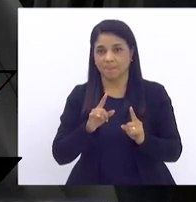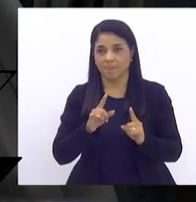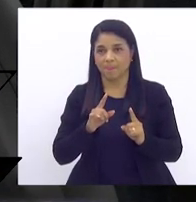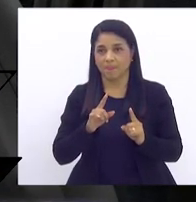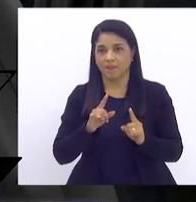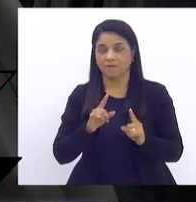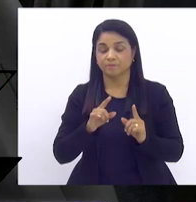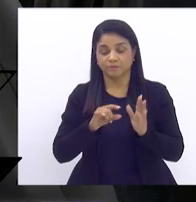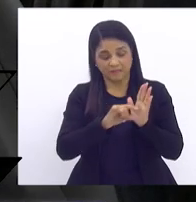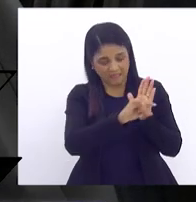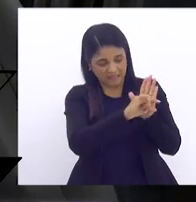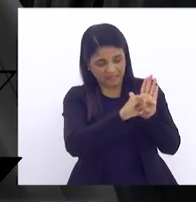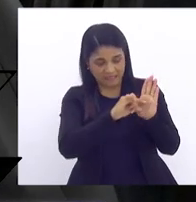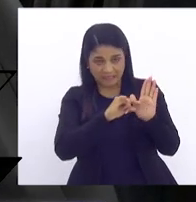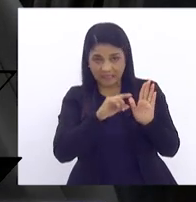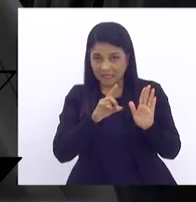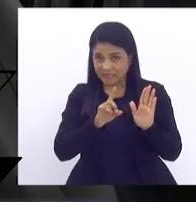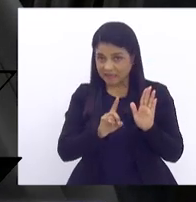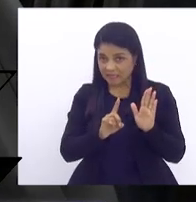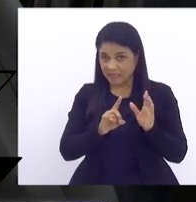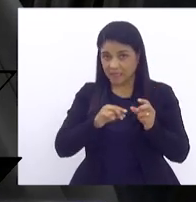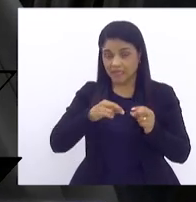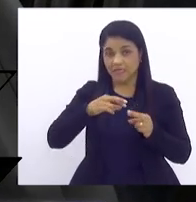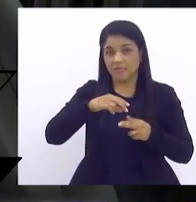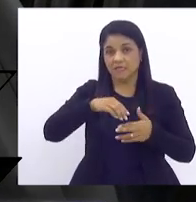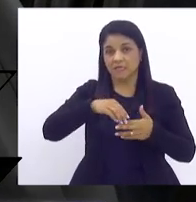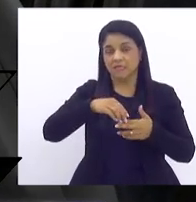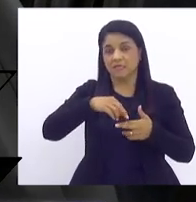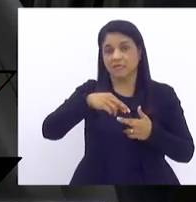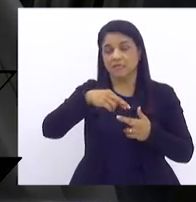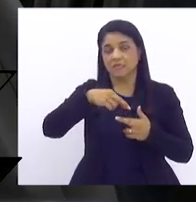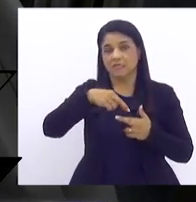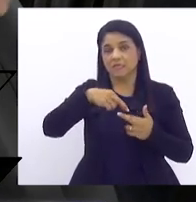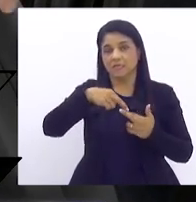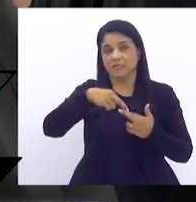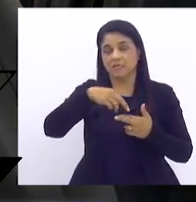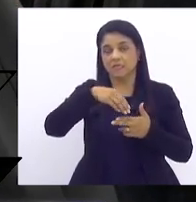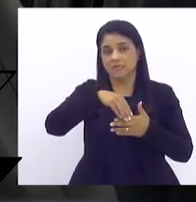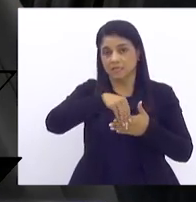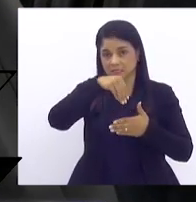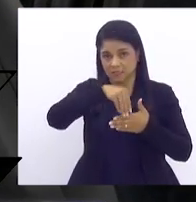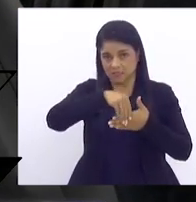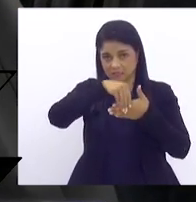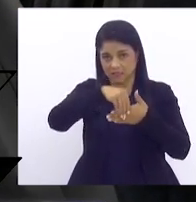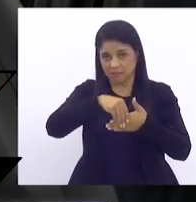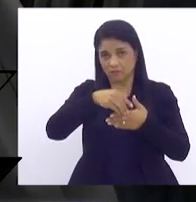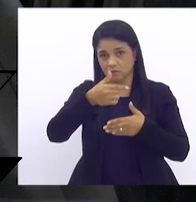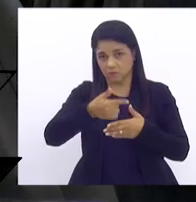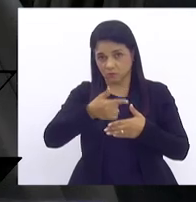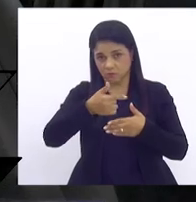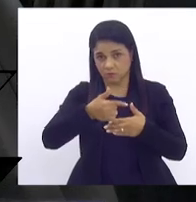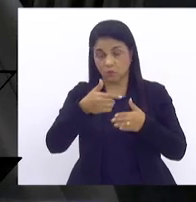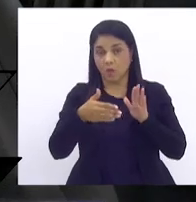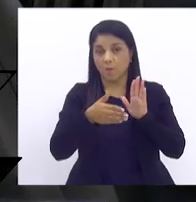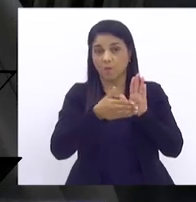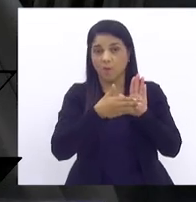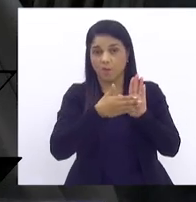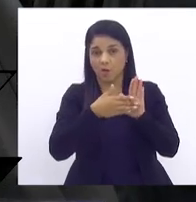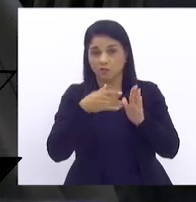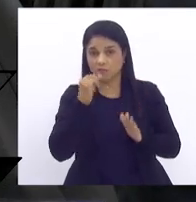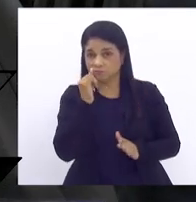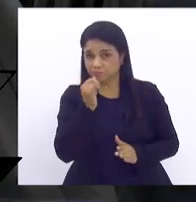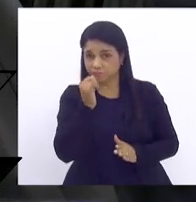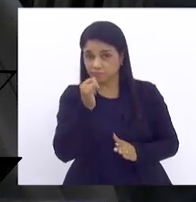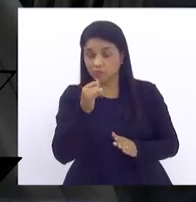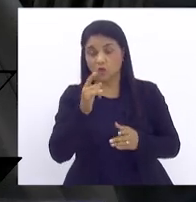na linha D do inciso 2º da proposta do relator, está escrito que, através